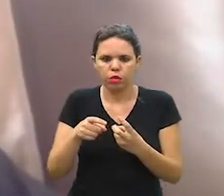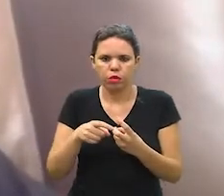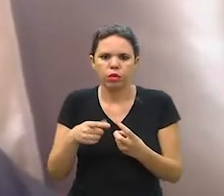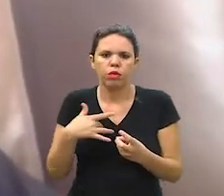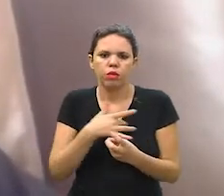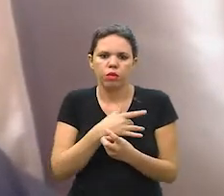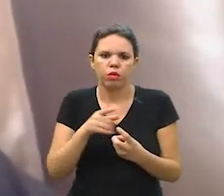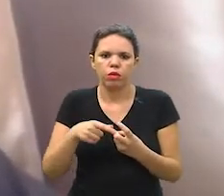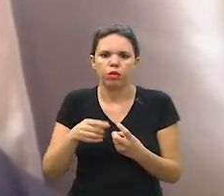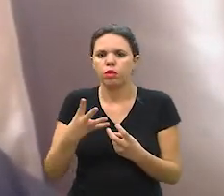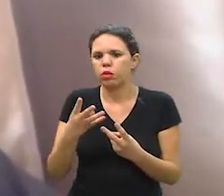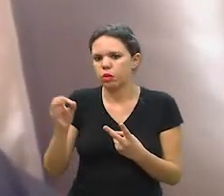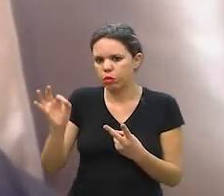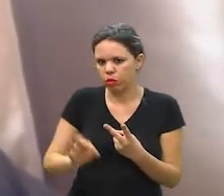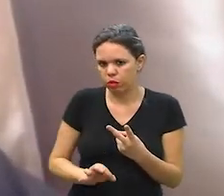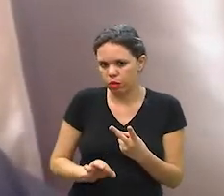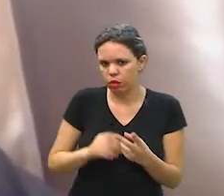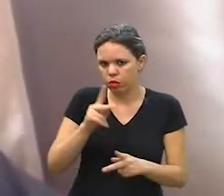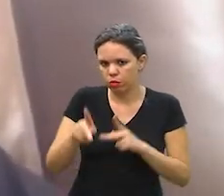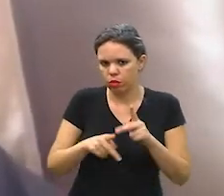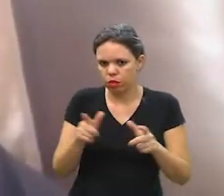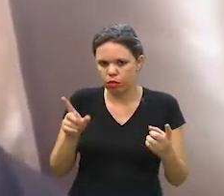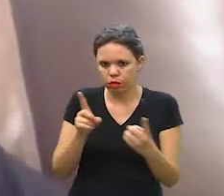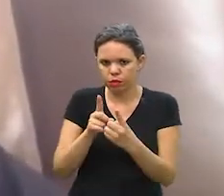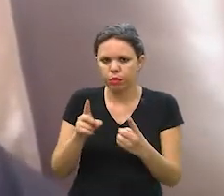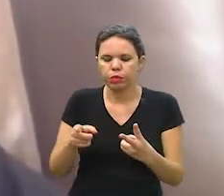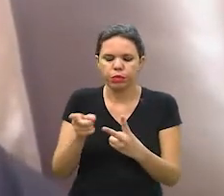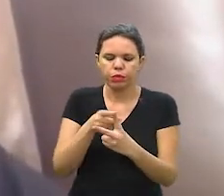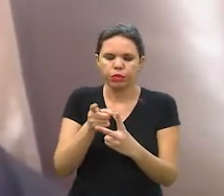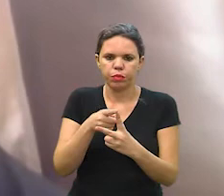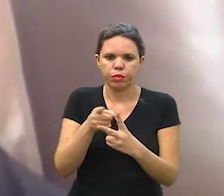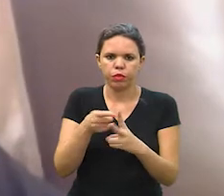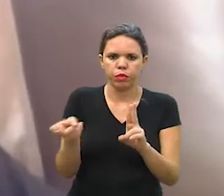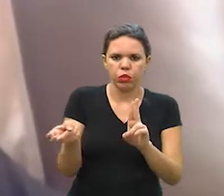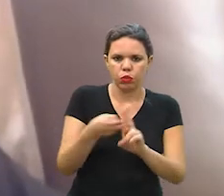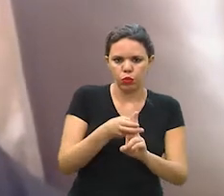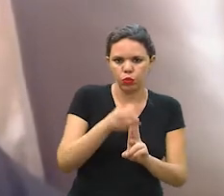abarca mais ou menos 40% das pessoas, e nós temos o SUS.